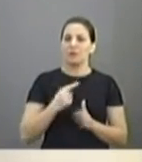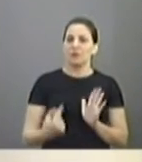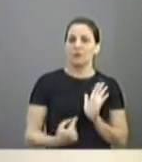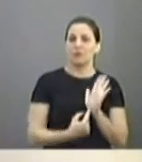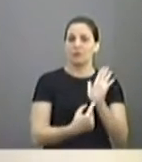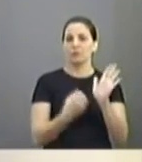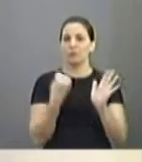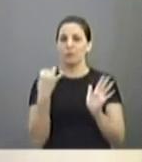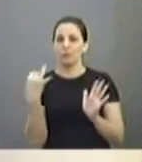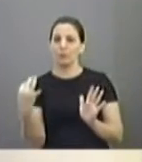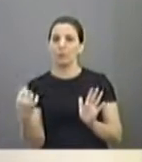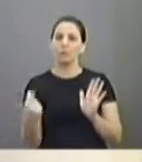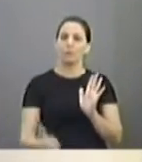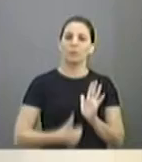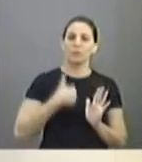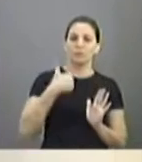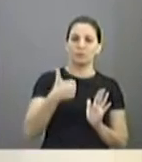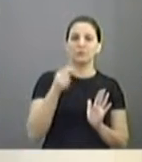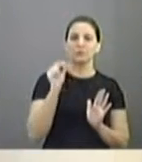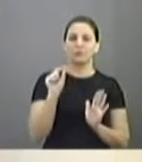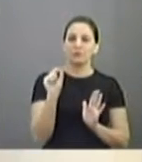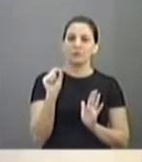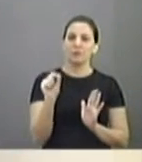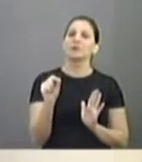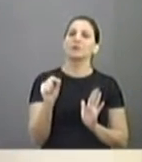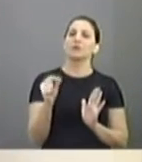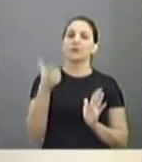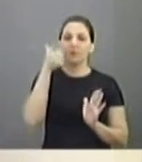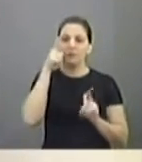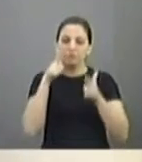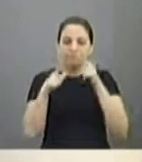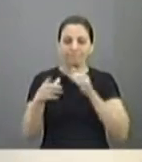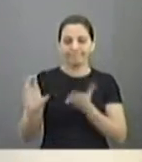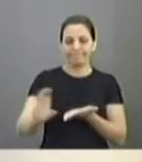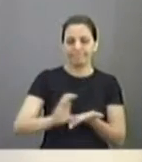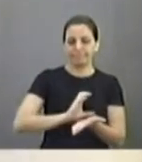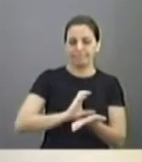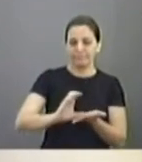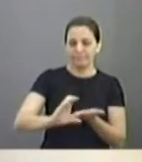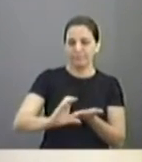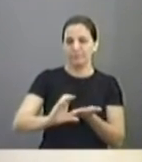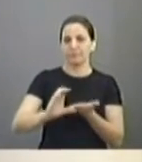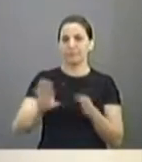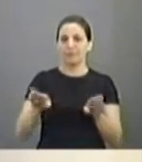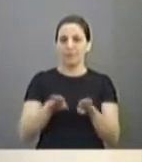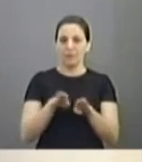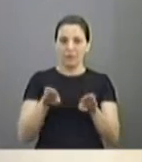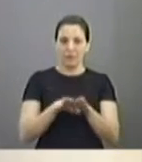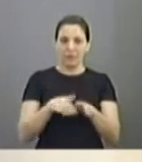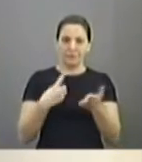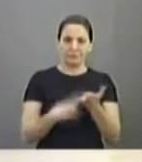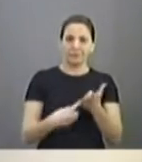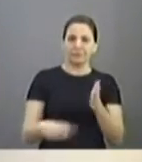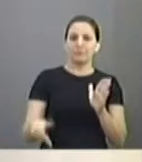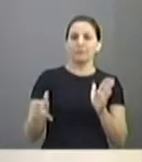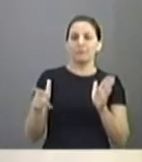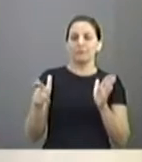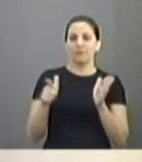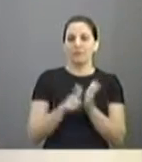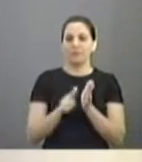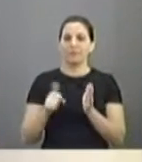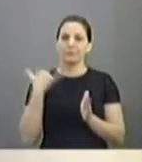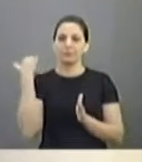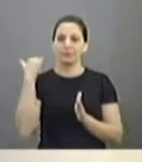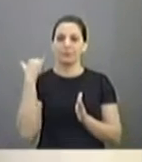indicadores positivos no que se refere à capacidade de captação de recurso e também de cumprir um papel importante,